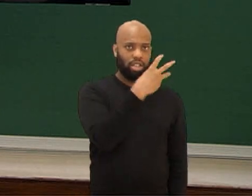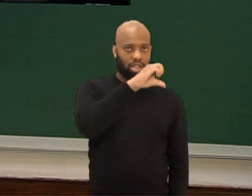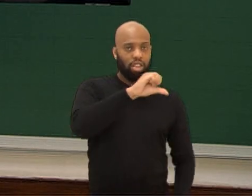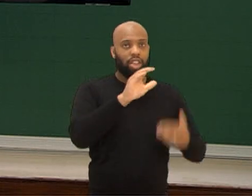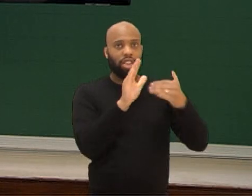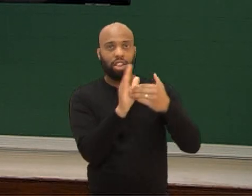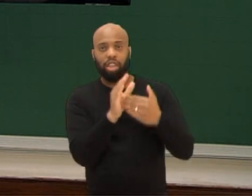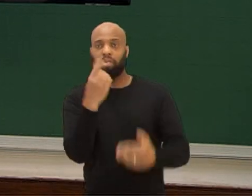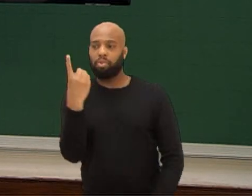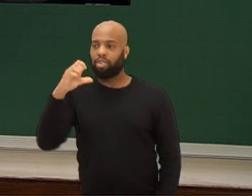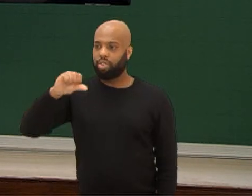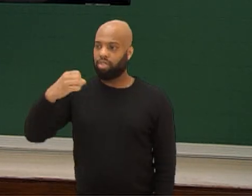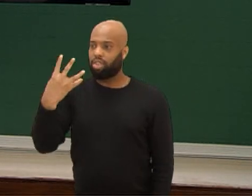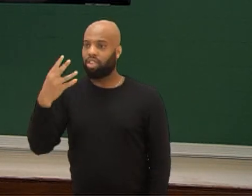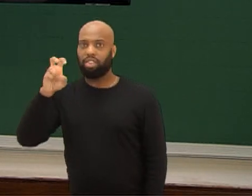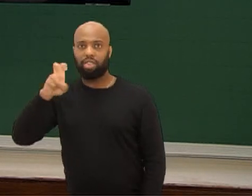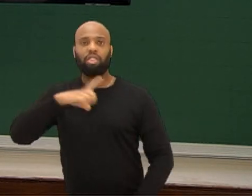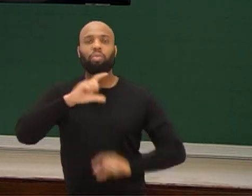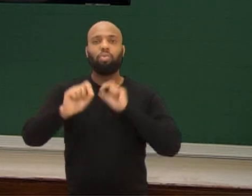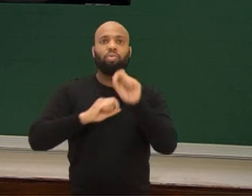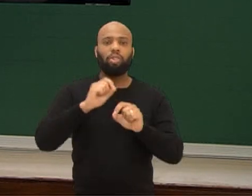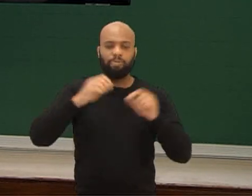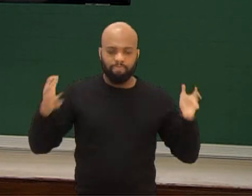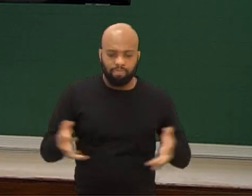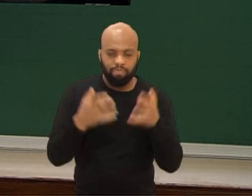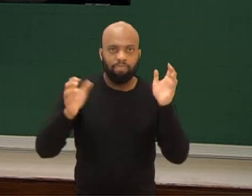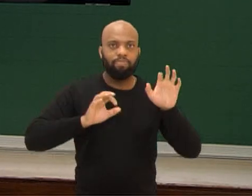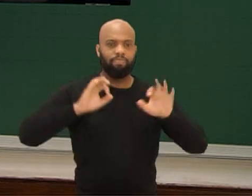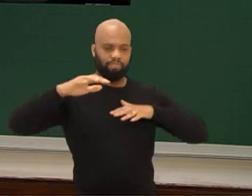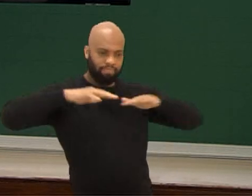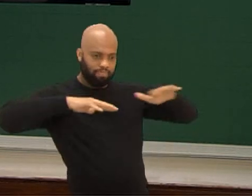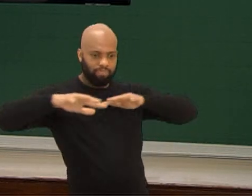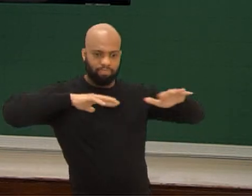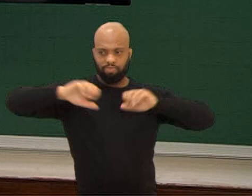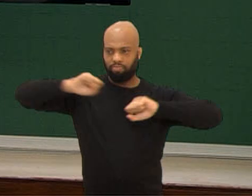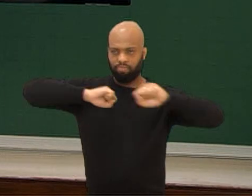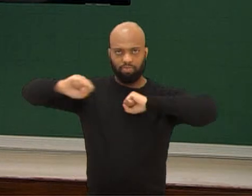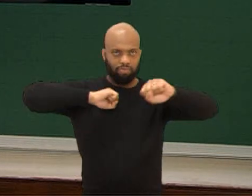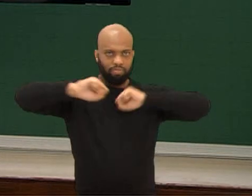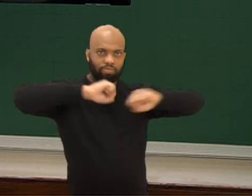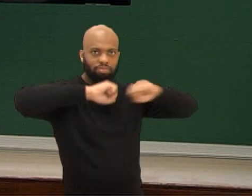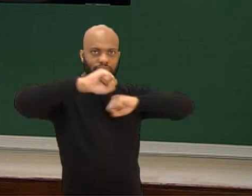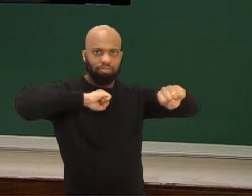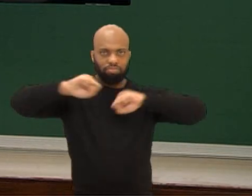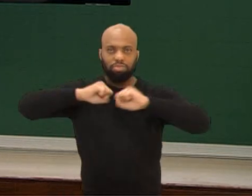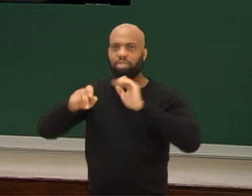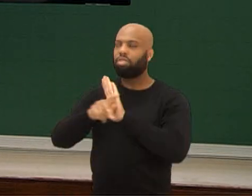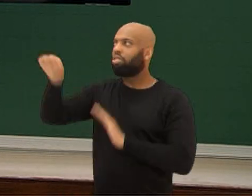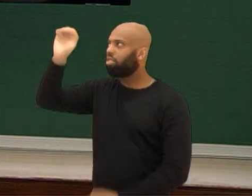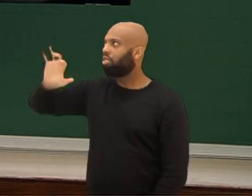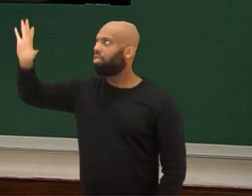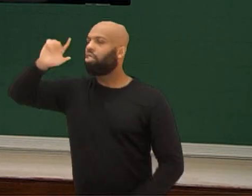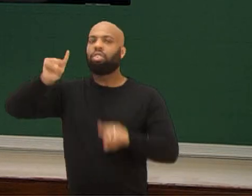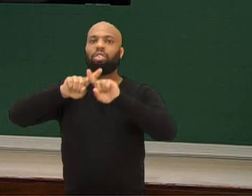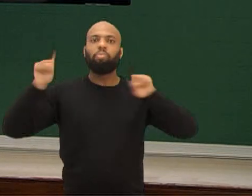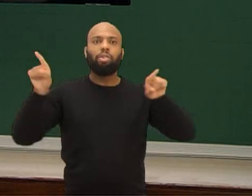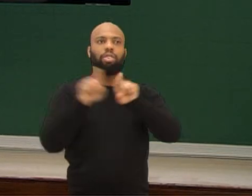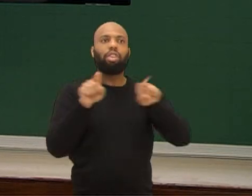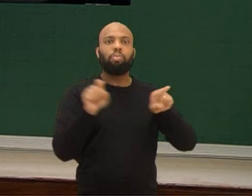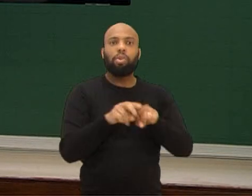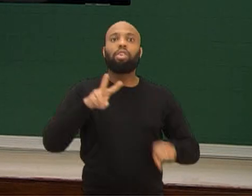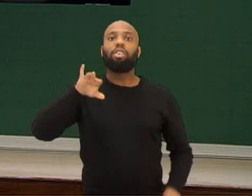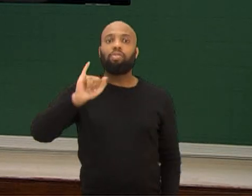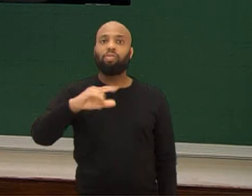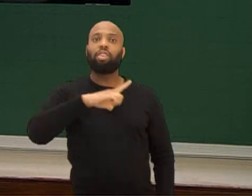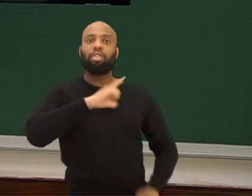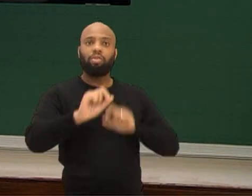vão movimentar não só a Europa, ou foi a localização específica da guerra, mas vão acabar atingindo